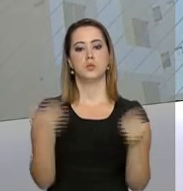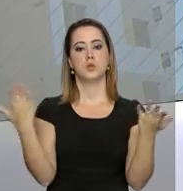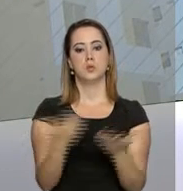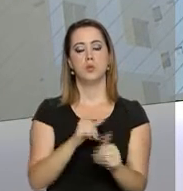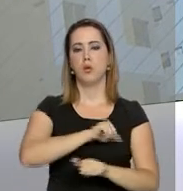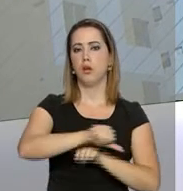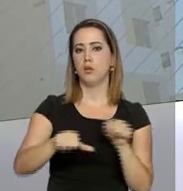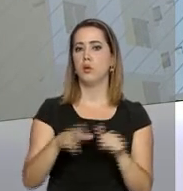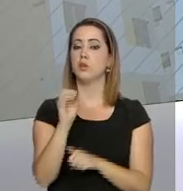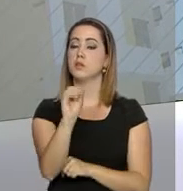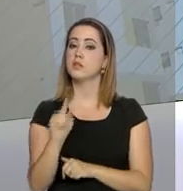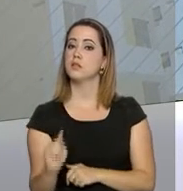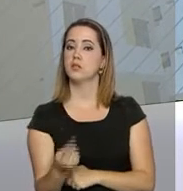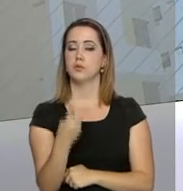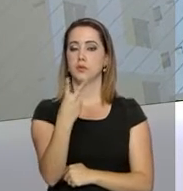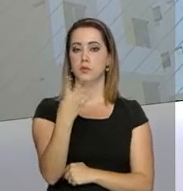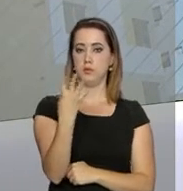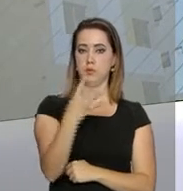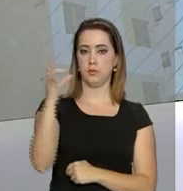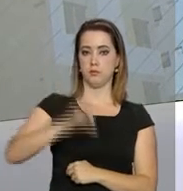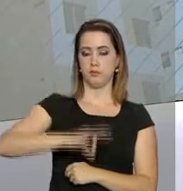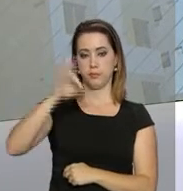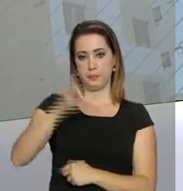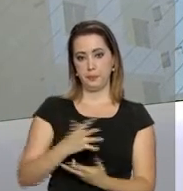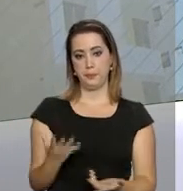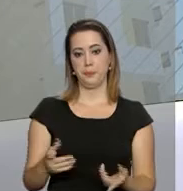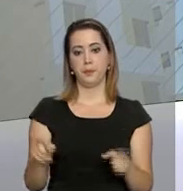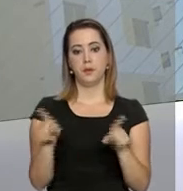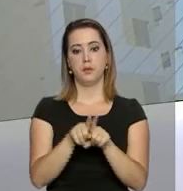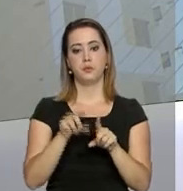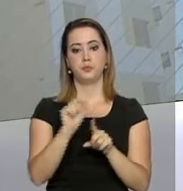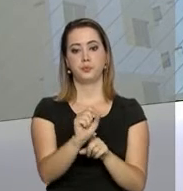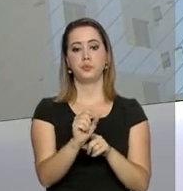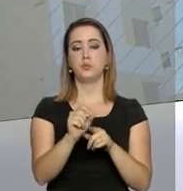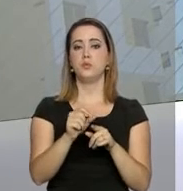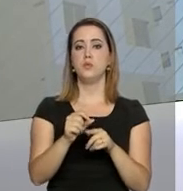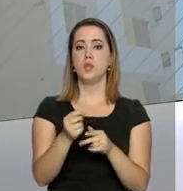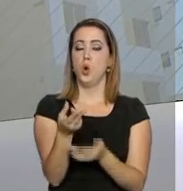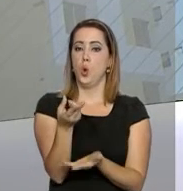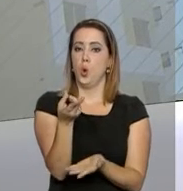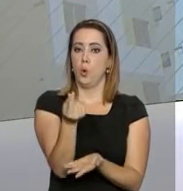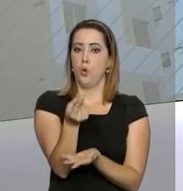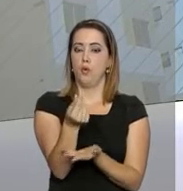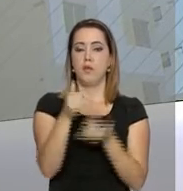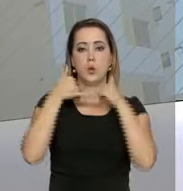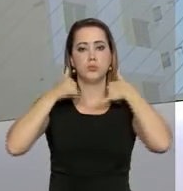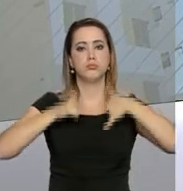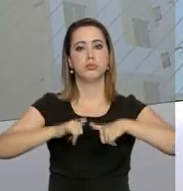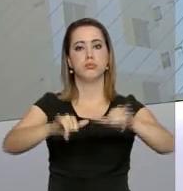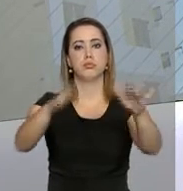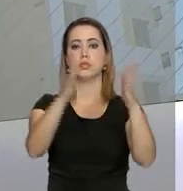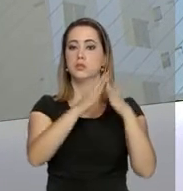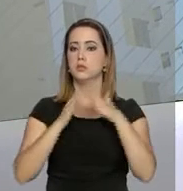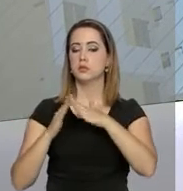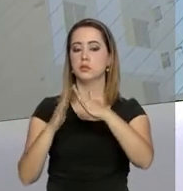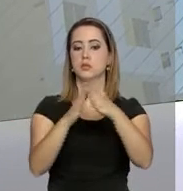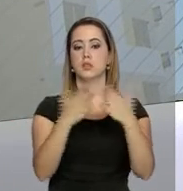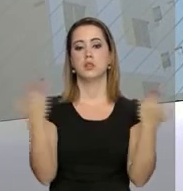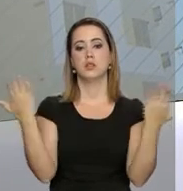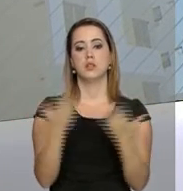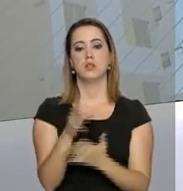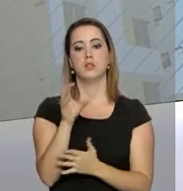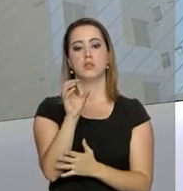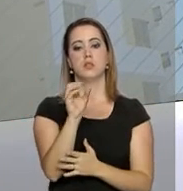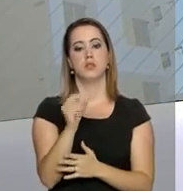menos 0,24 por cento a tarifa de eletricidade residencial passou de 0 por cento para